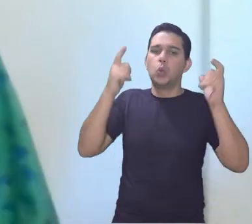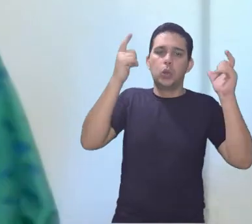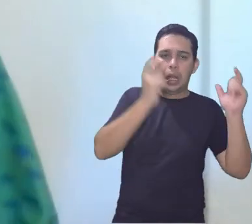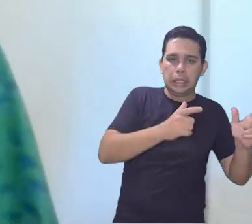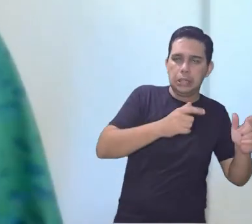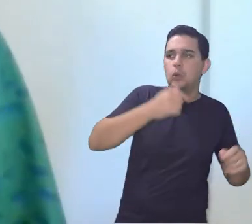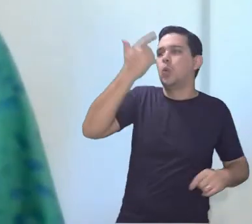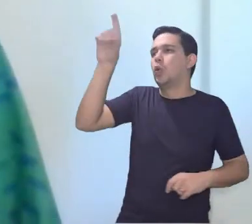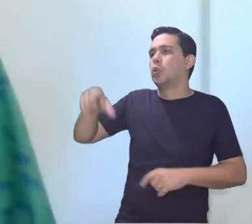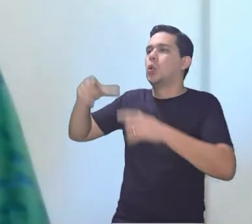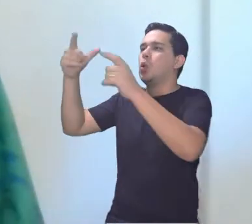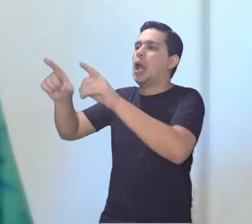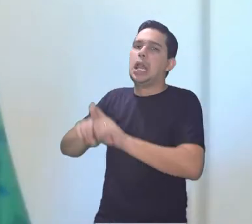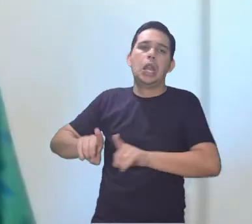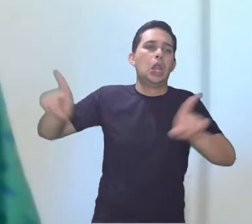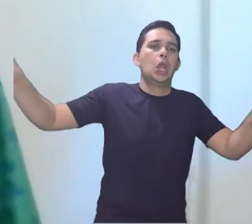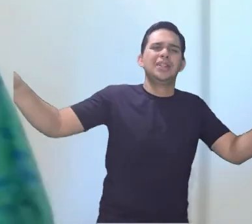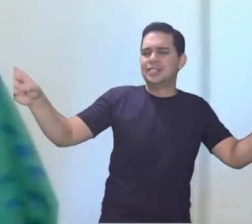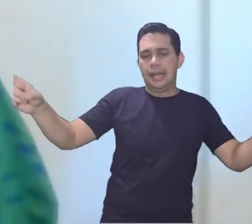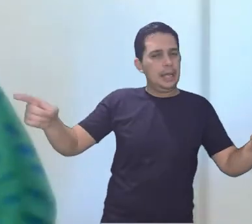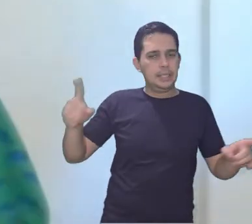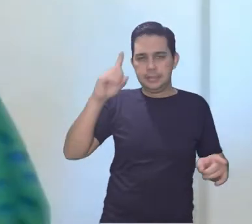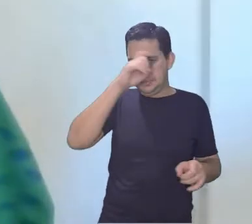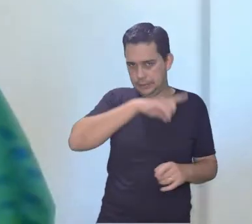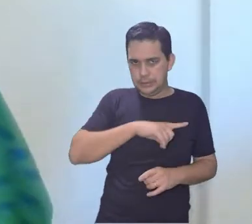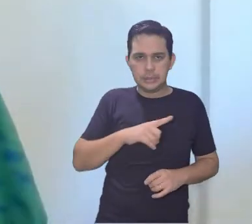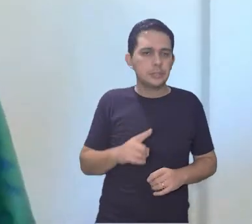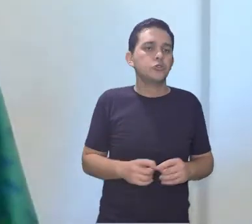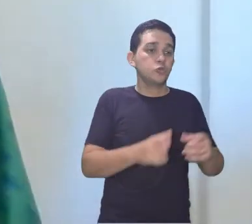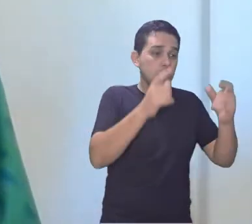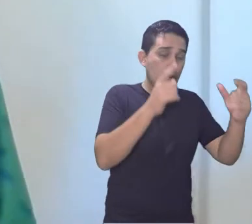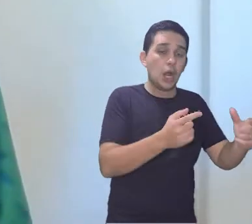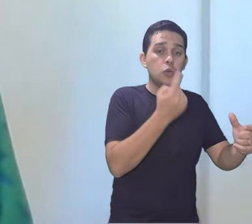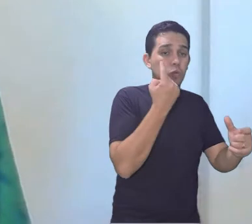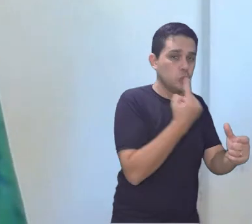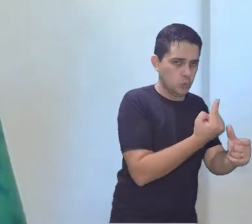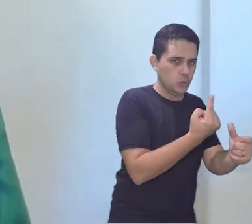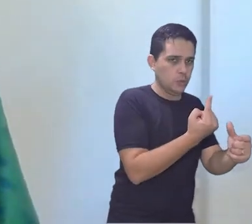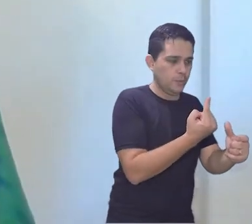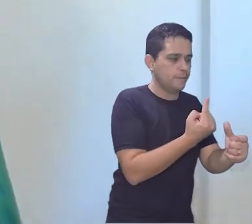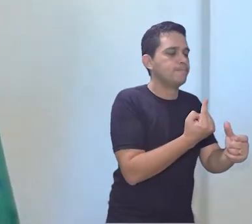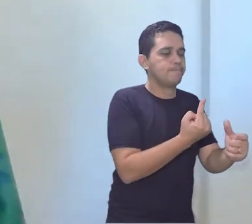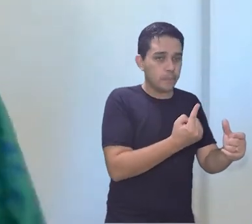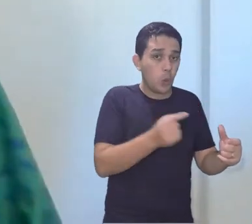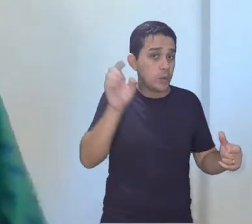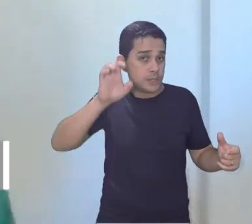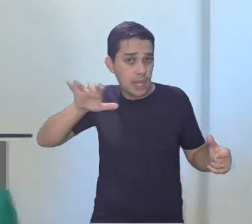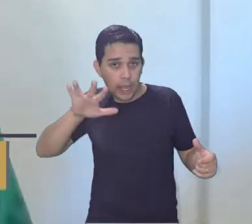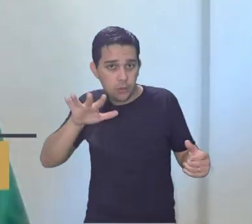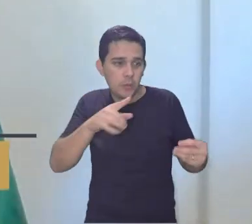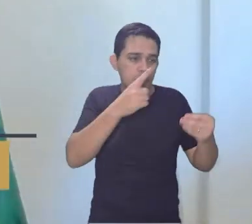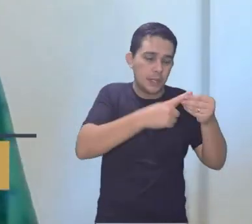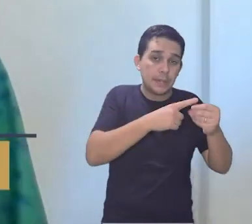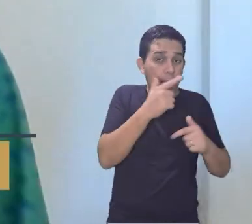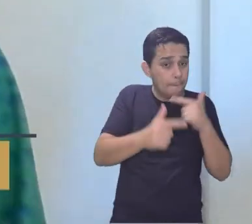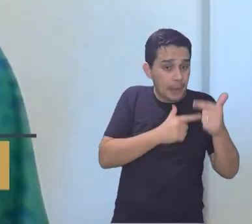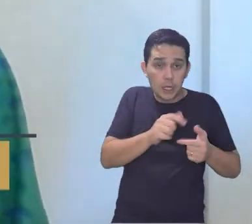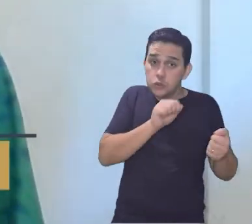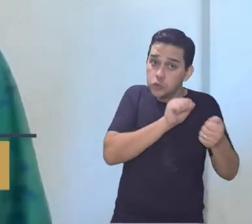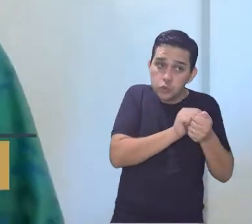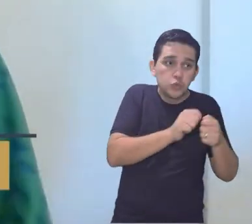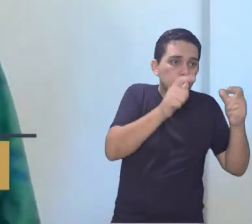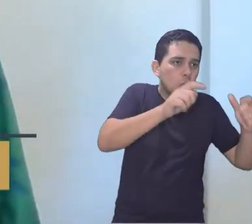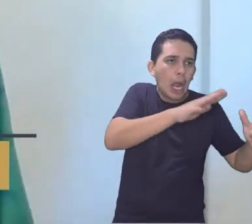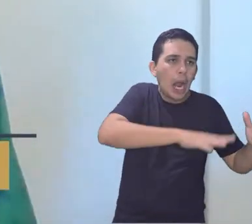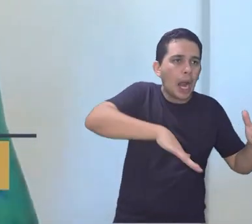casas ou que têm as suas casas interditadas por conta das chuvas. Então, Estado e município trabalham juntos no mesmo